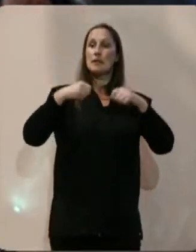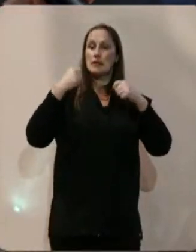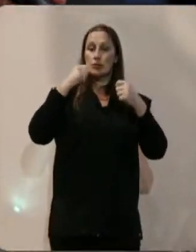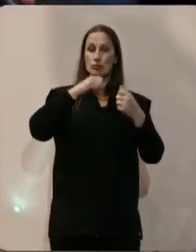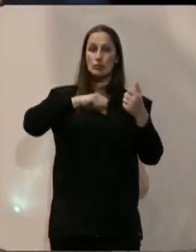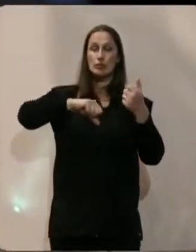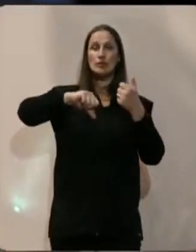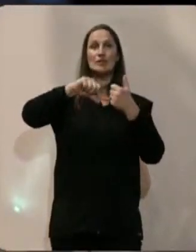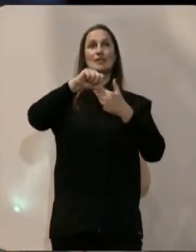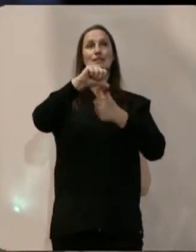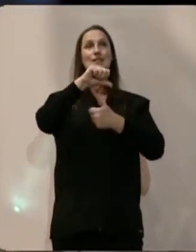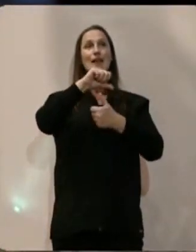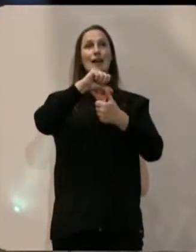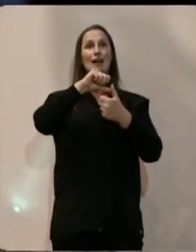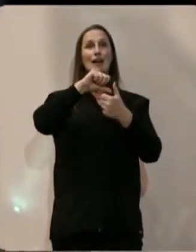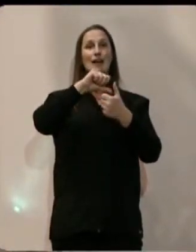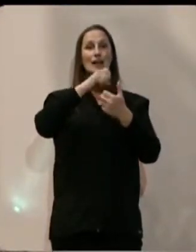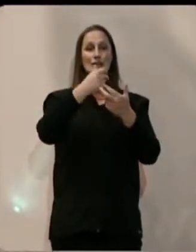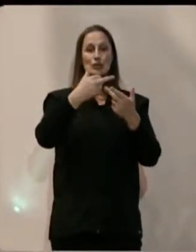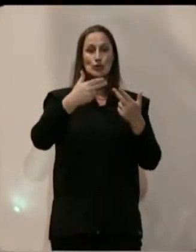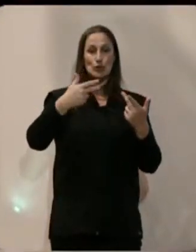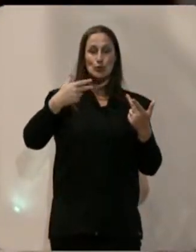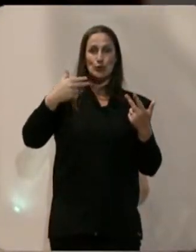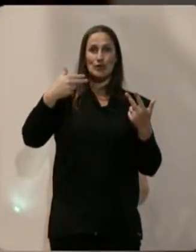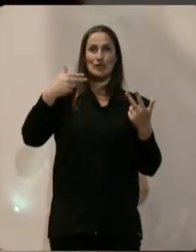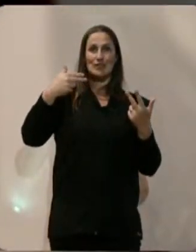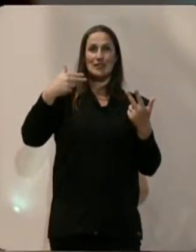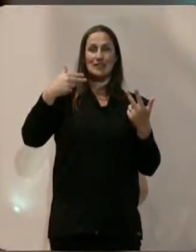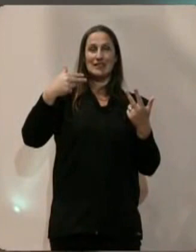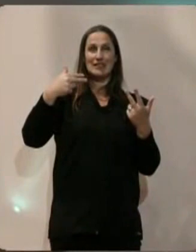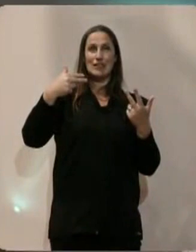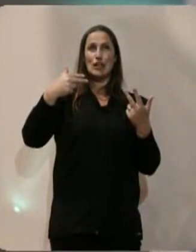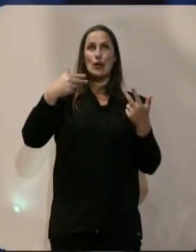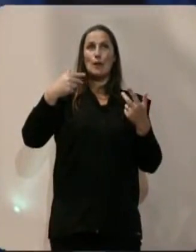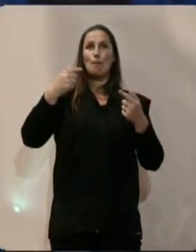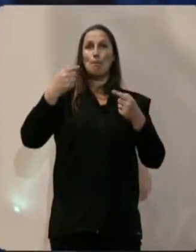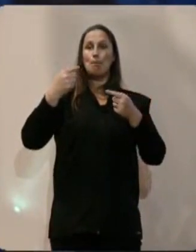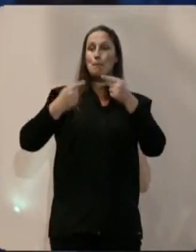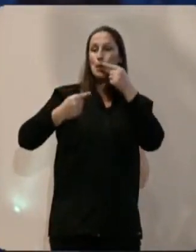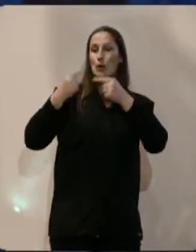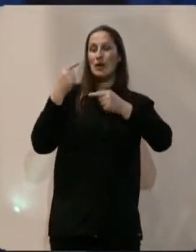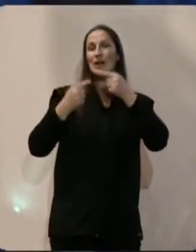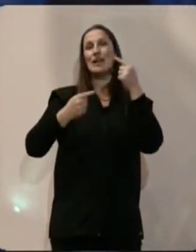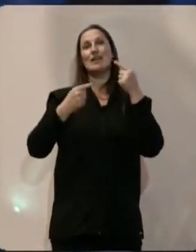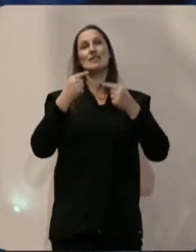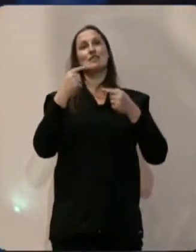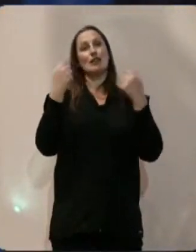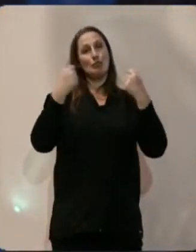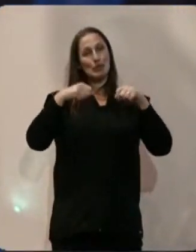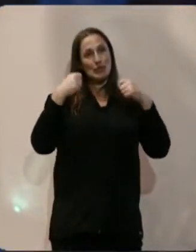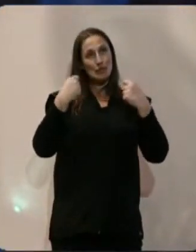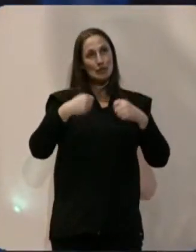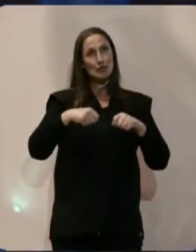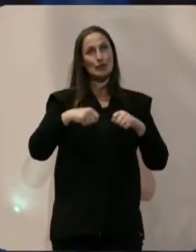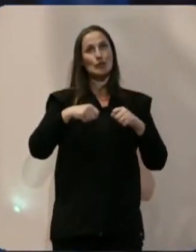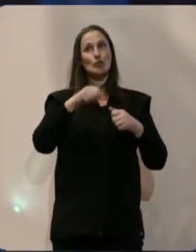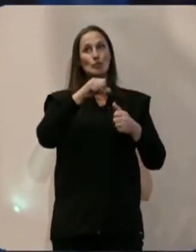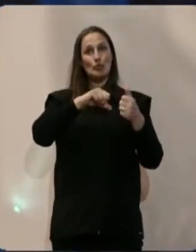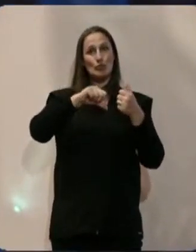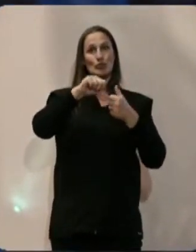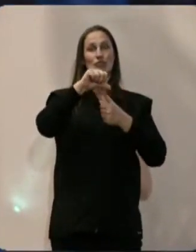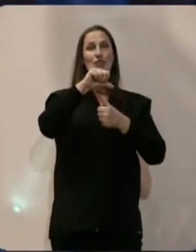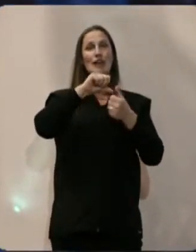mudar a geografia do mundo, se for preciso mudar a política do mundo, se for preciso mudar